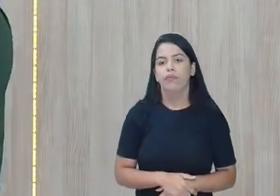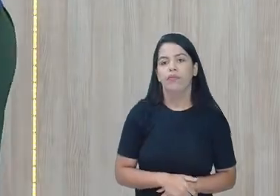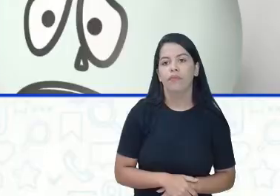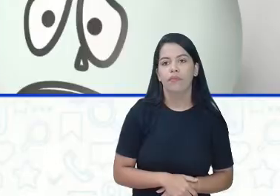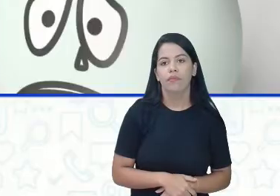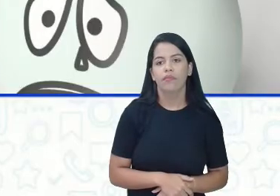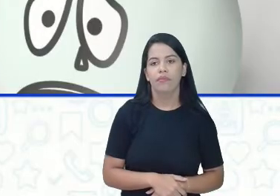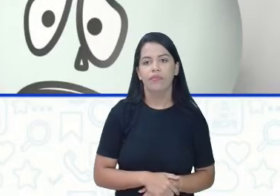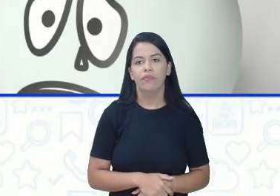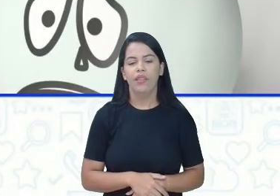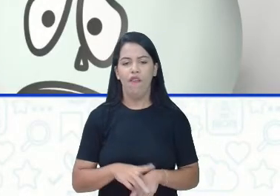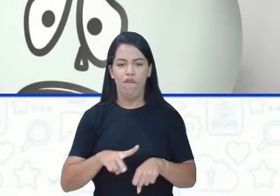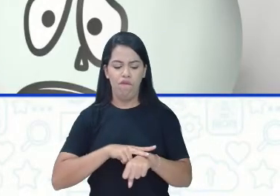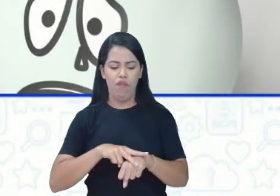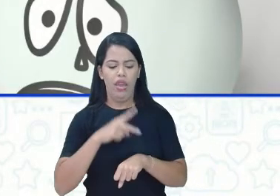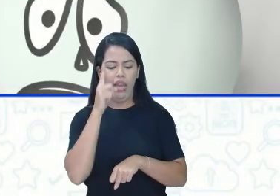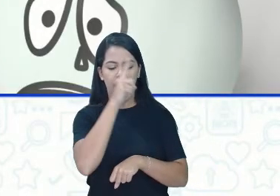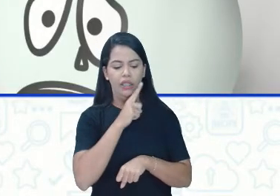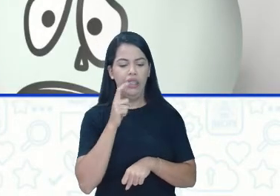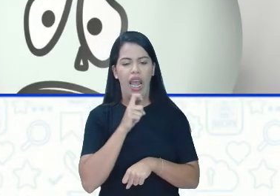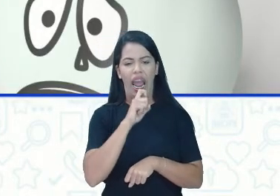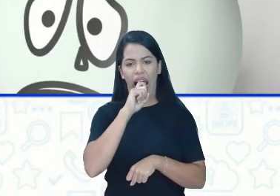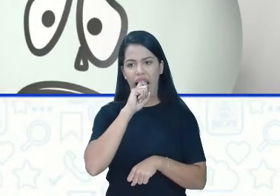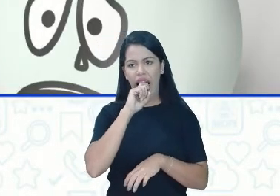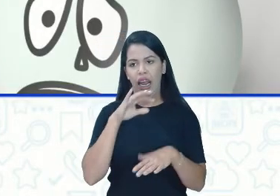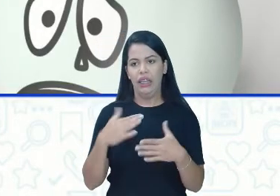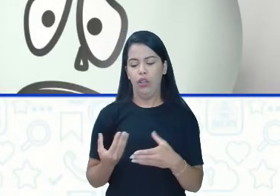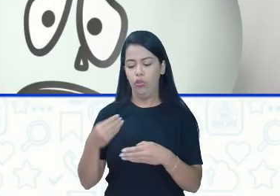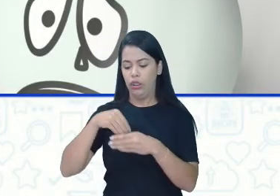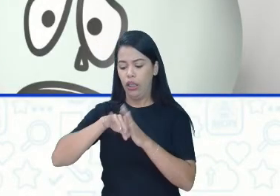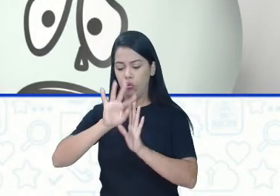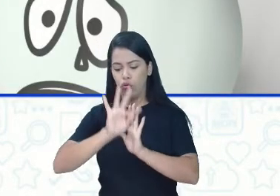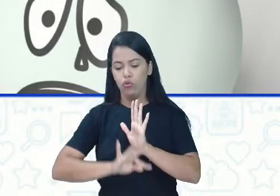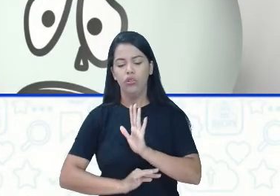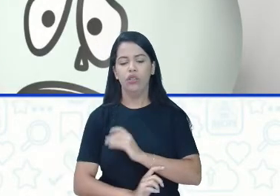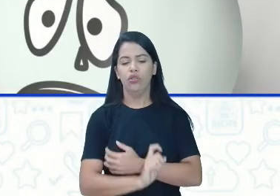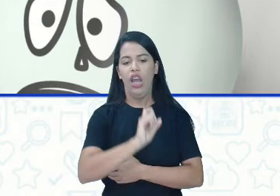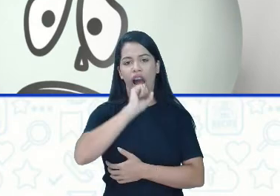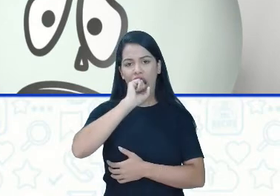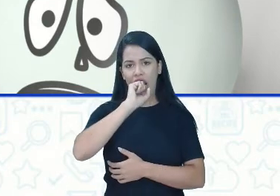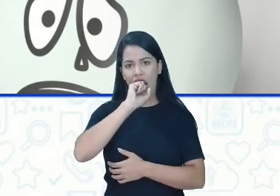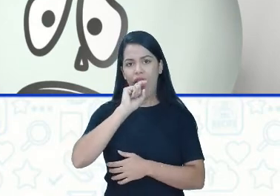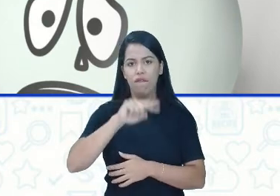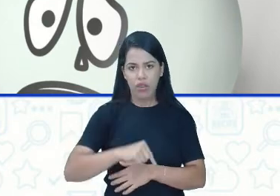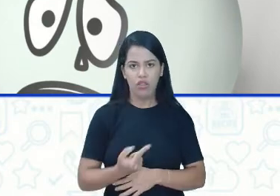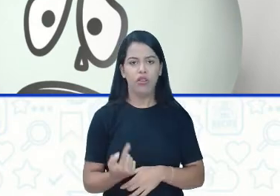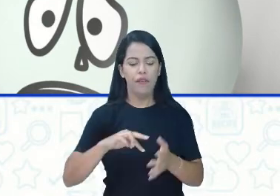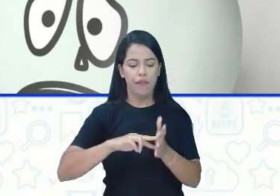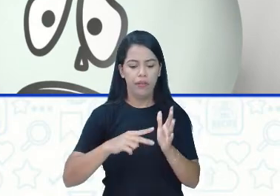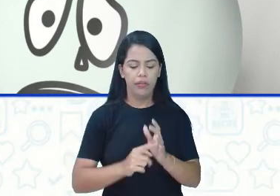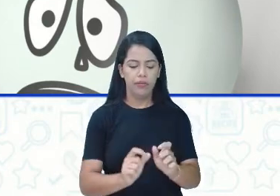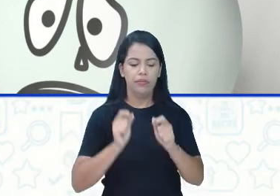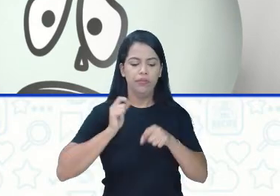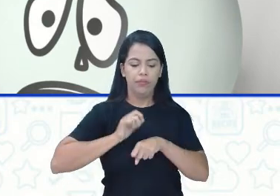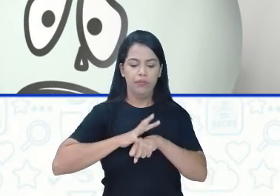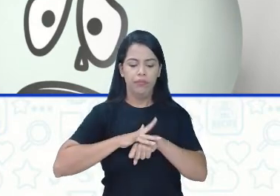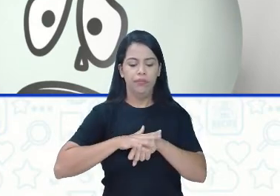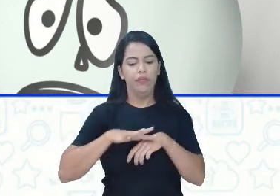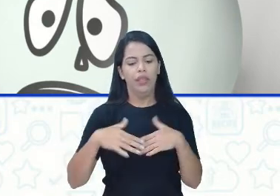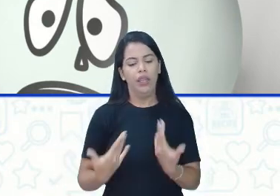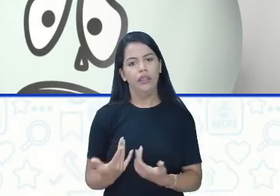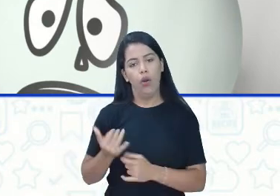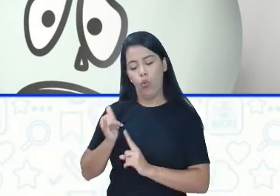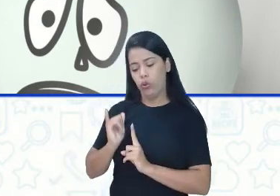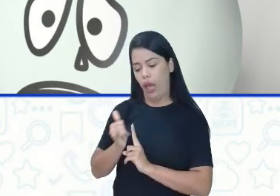Verde de inveja. No texto de Machado, a inveja é tratada como uma doença, né? O eu lírico diz que está adoecendo, se